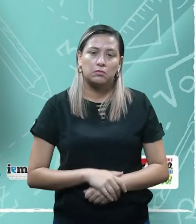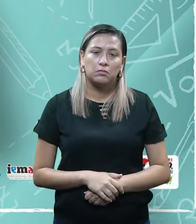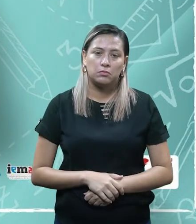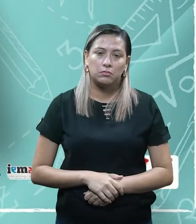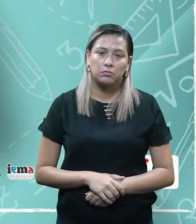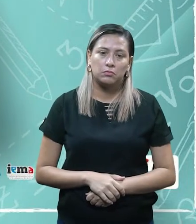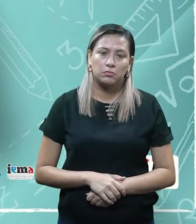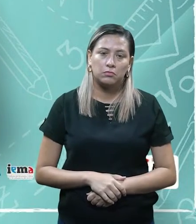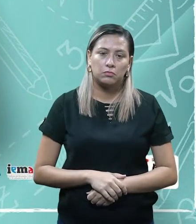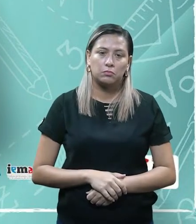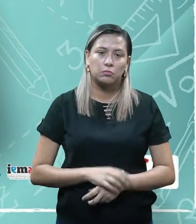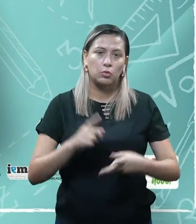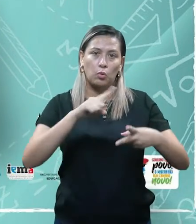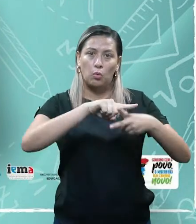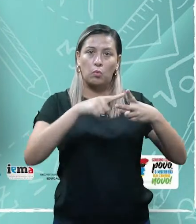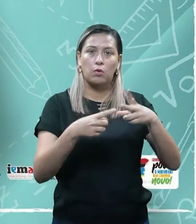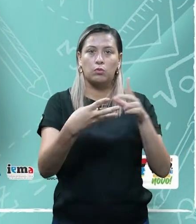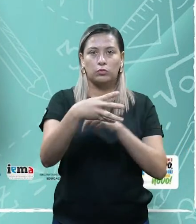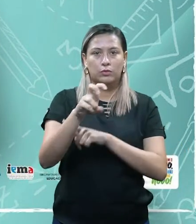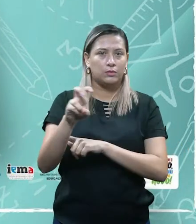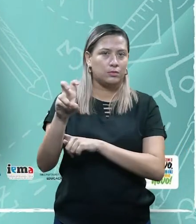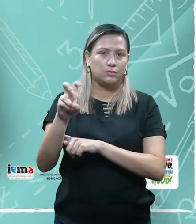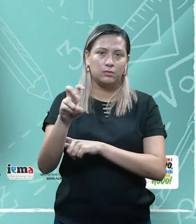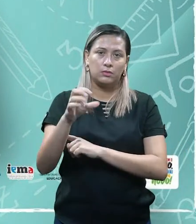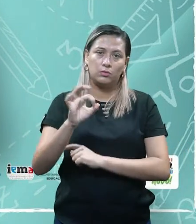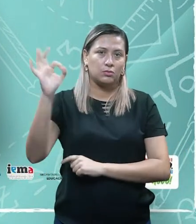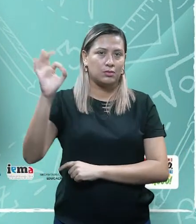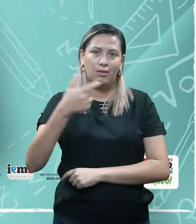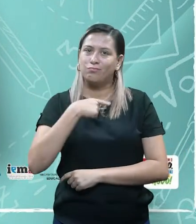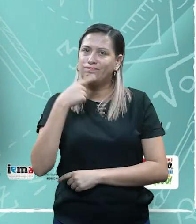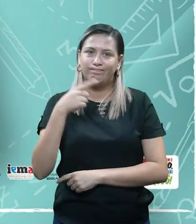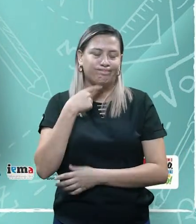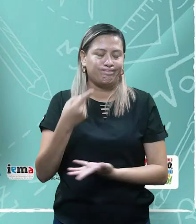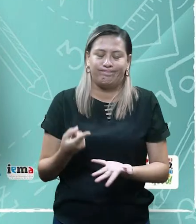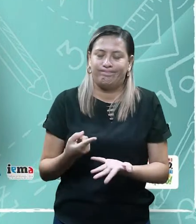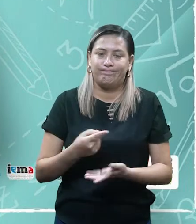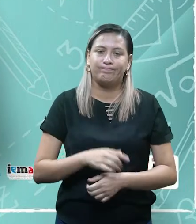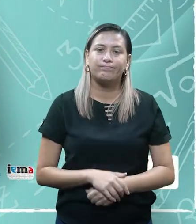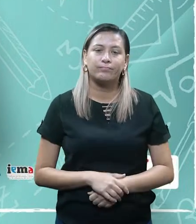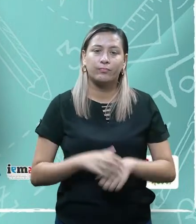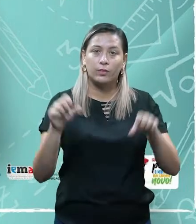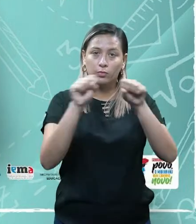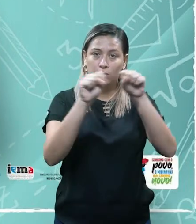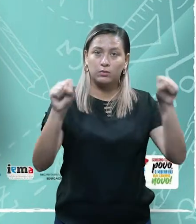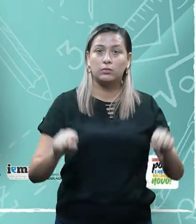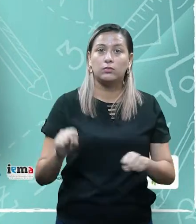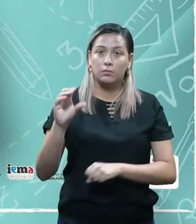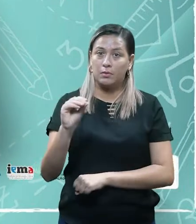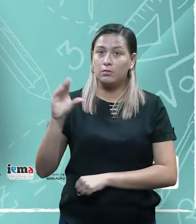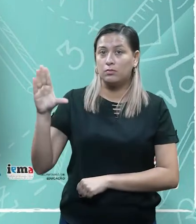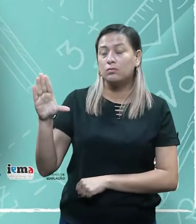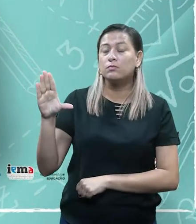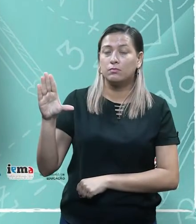com um ângulo de 45 graus, você não consegue, tá? Se o sistema orto estiver ativado,